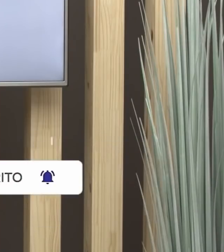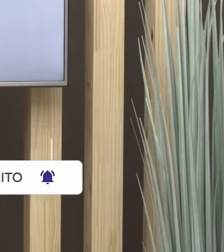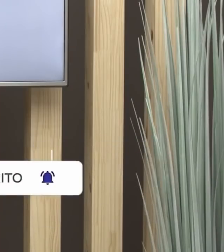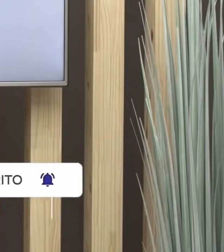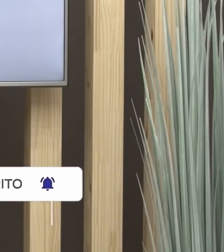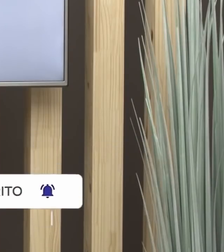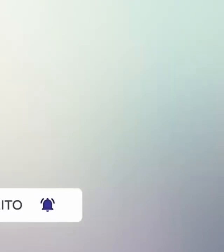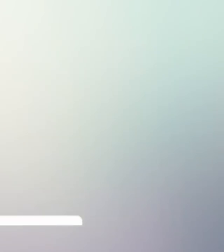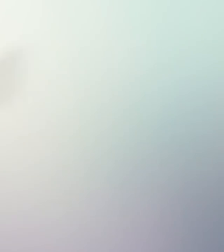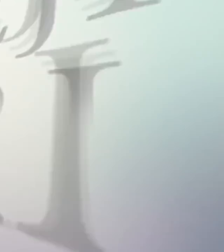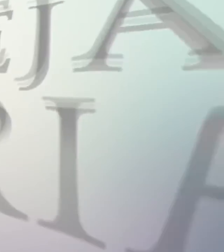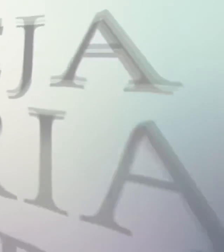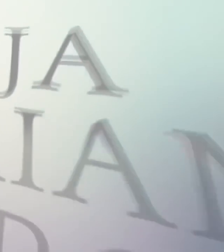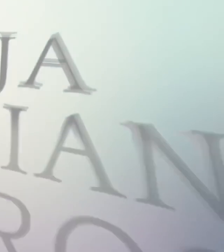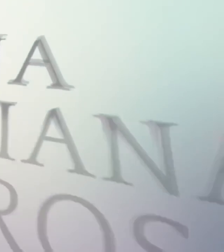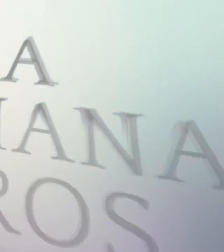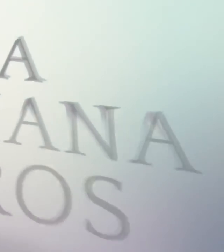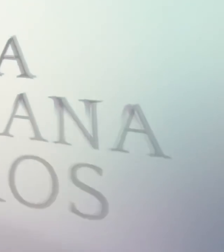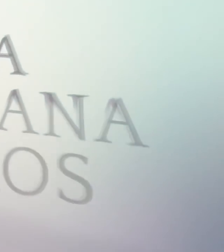notificações.